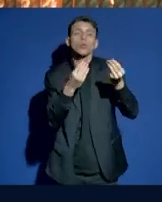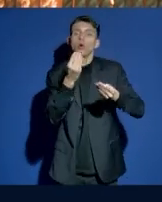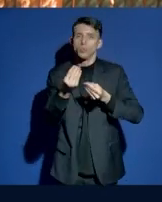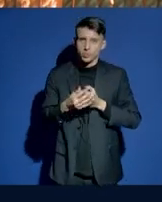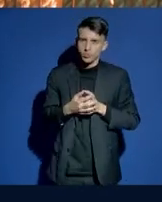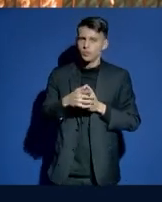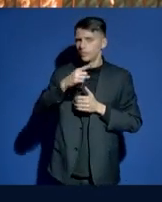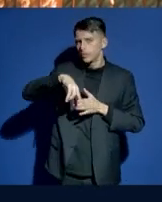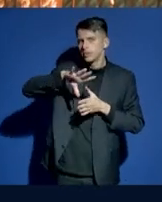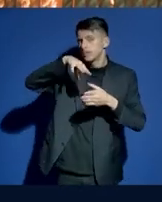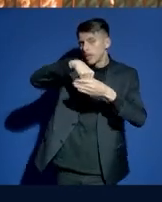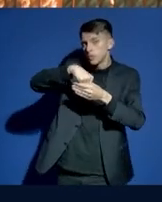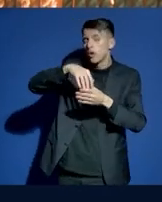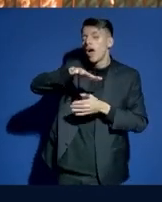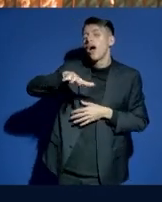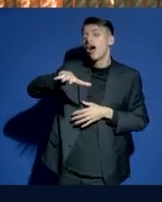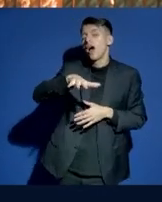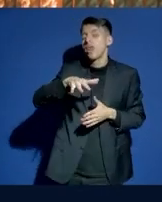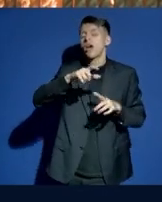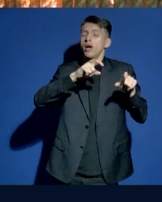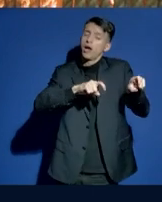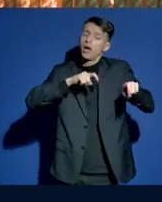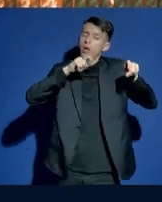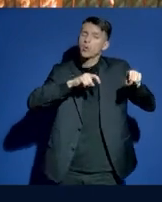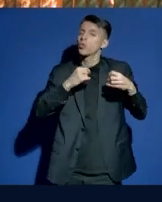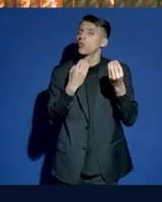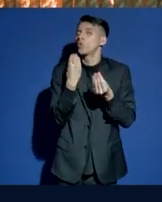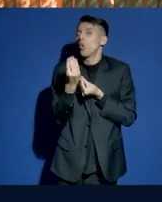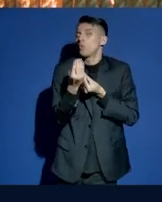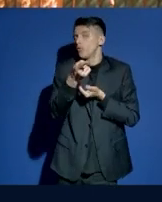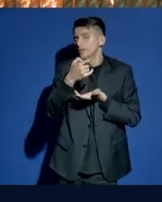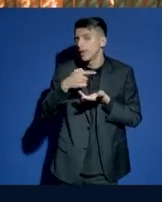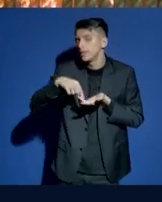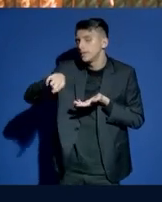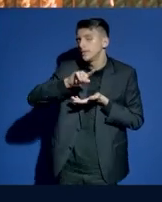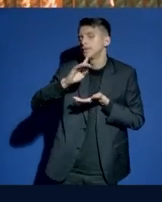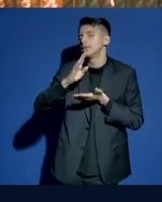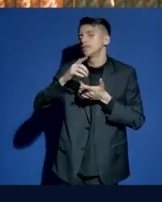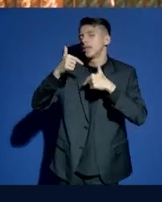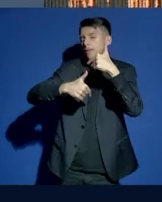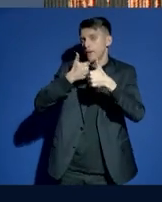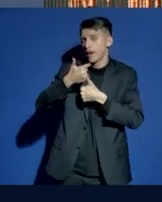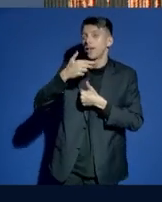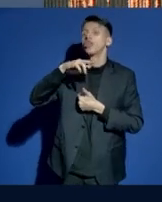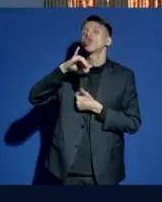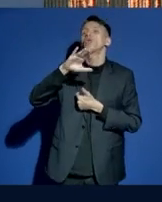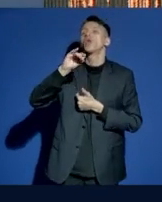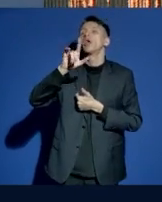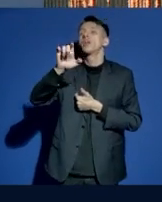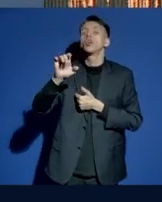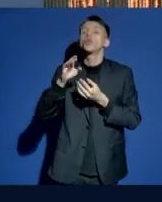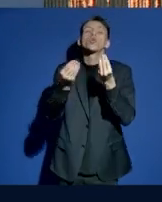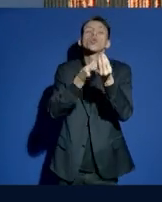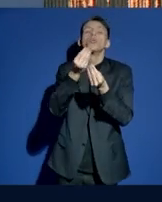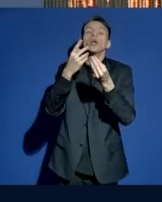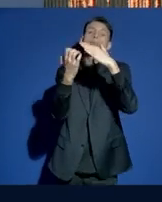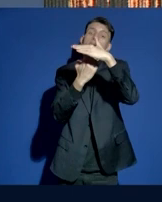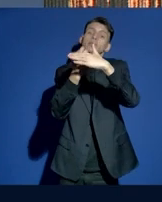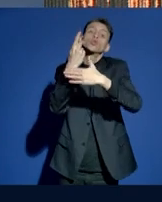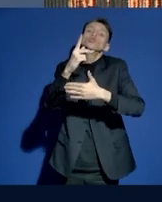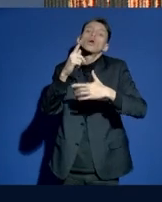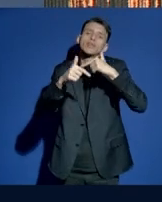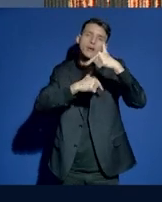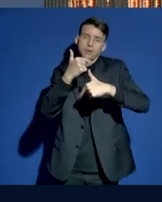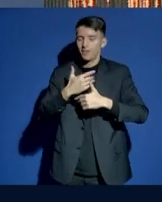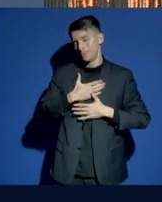estão inseridos Nesse contexto Agro como um todo Nicole começa com você explica pra gente como é que é estar participa desse setor prazer